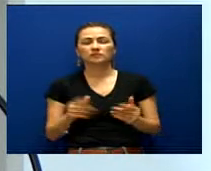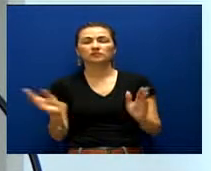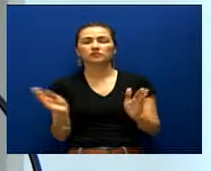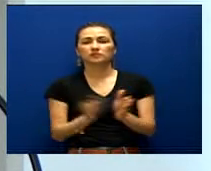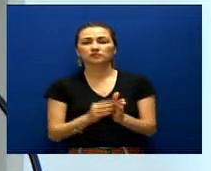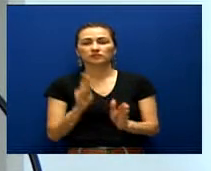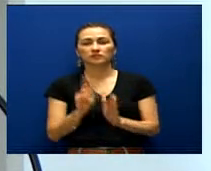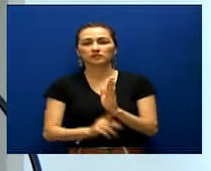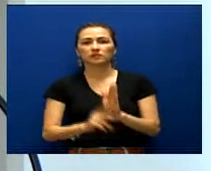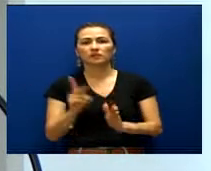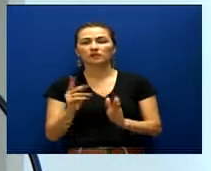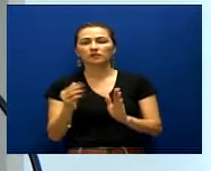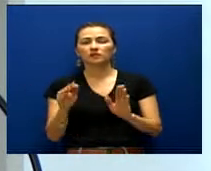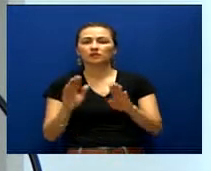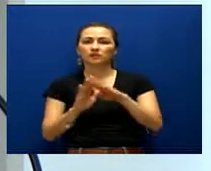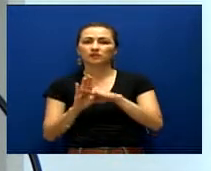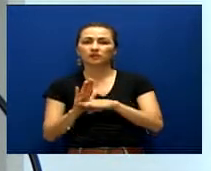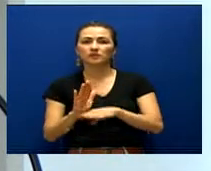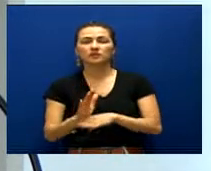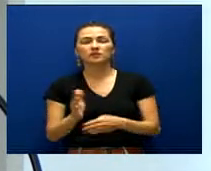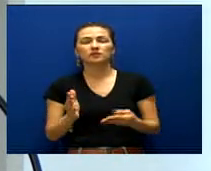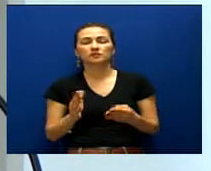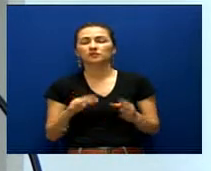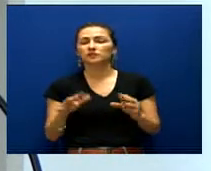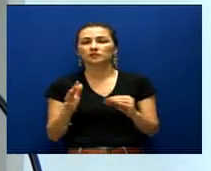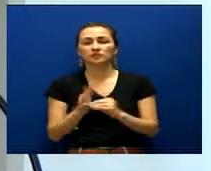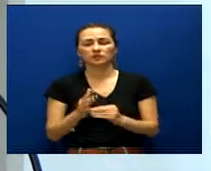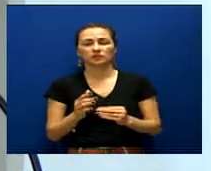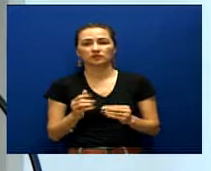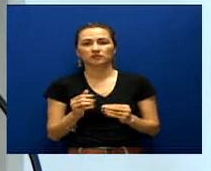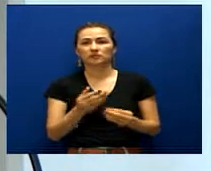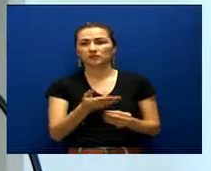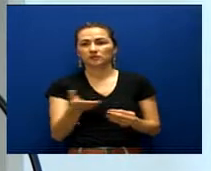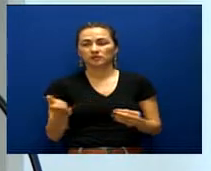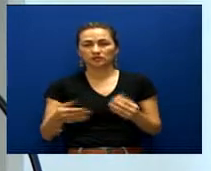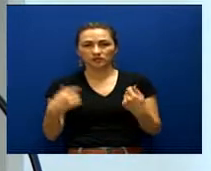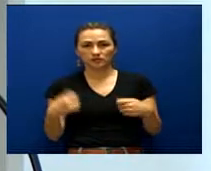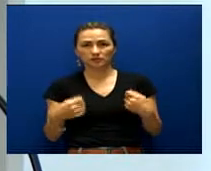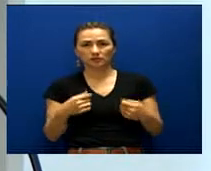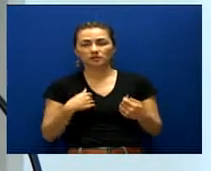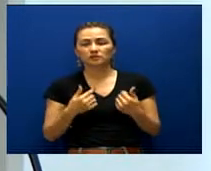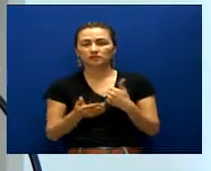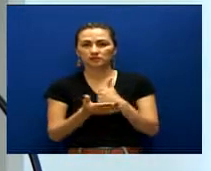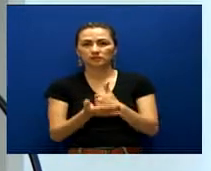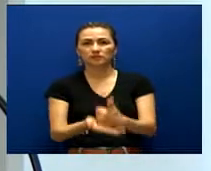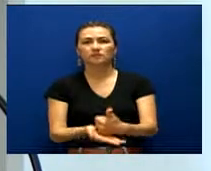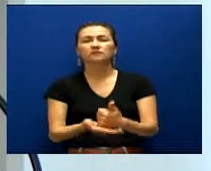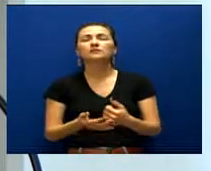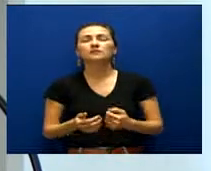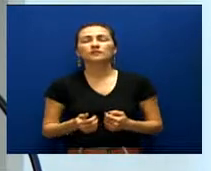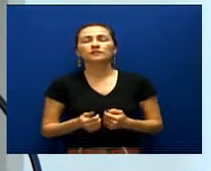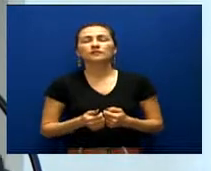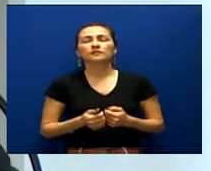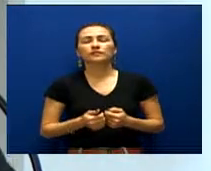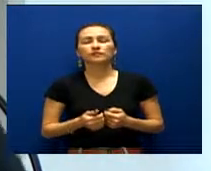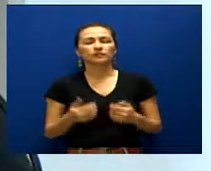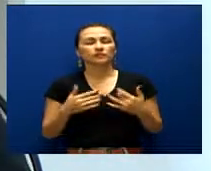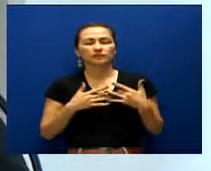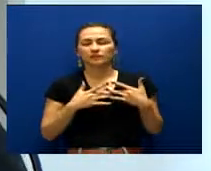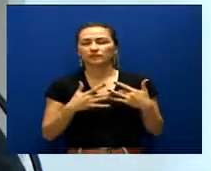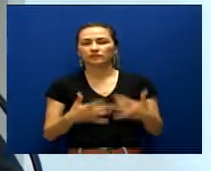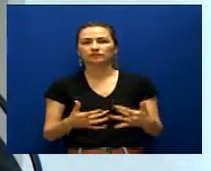projetos, programas. Aquilo que os senhores necessitarem de apoio, estaremos totalmente